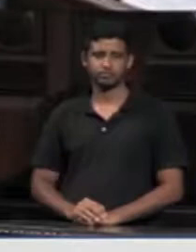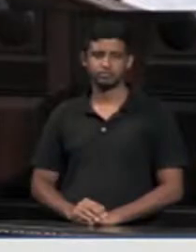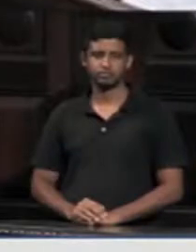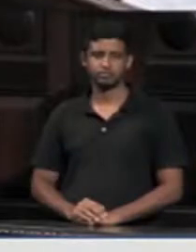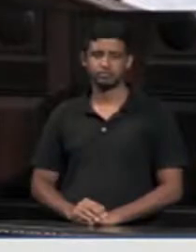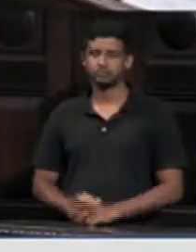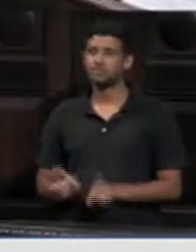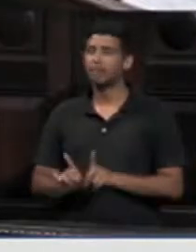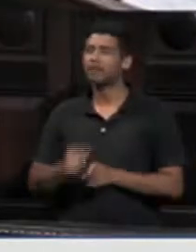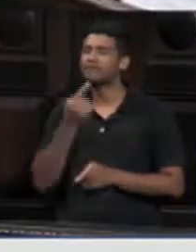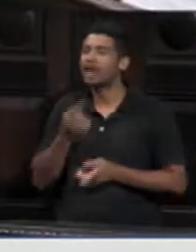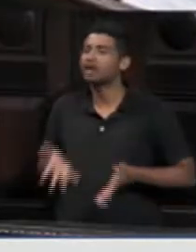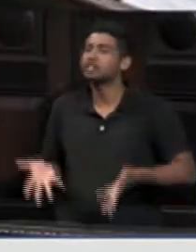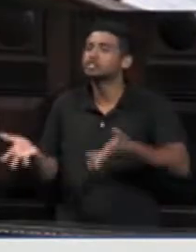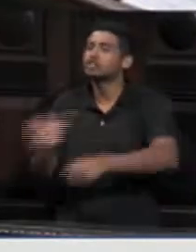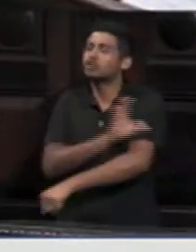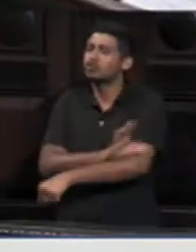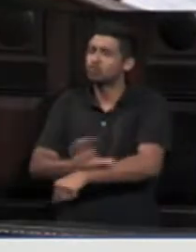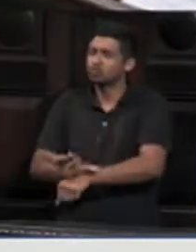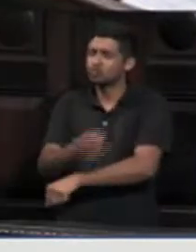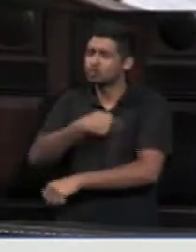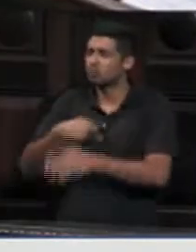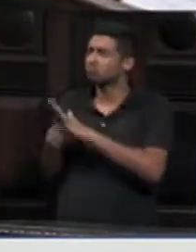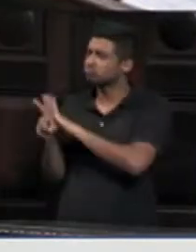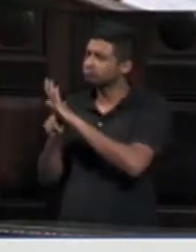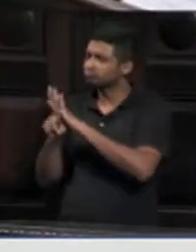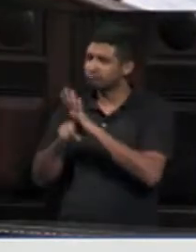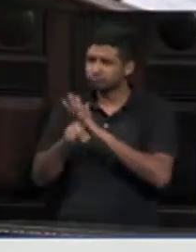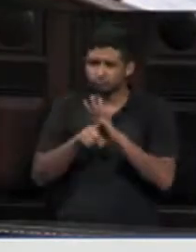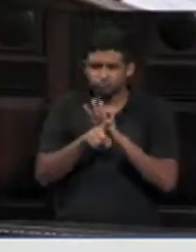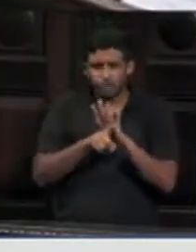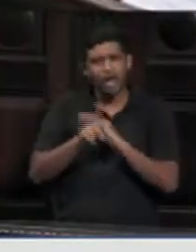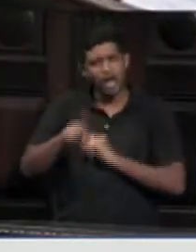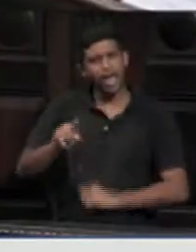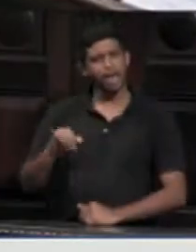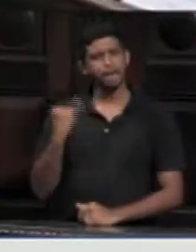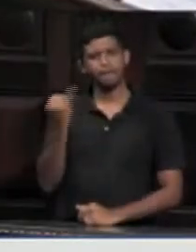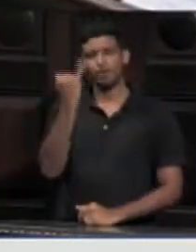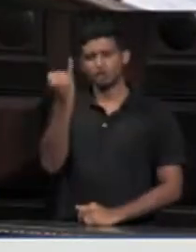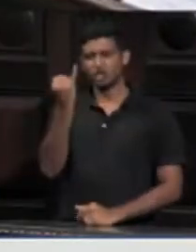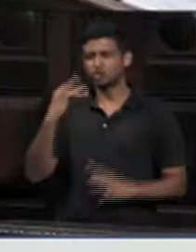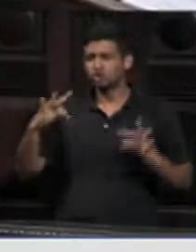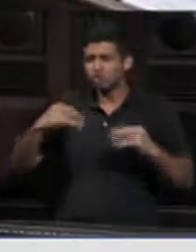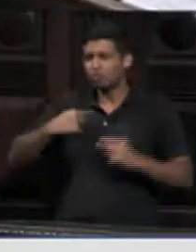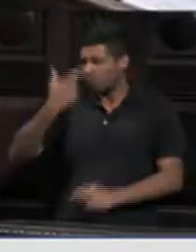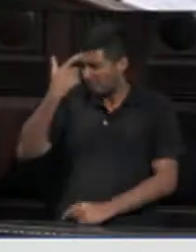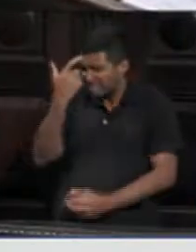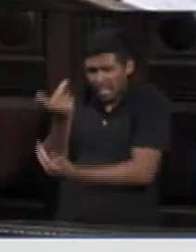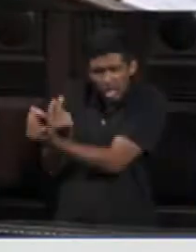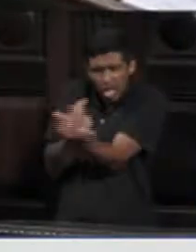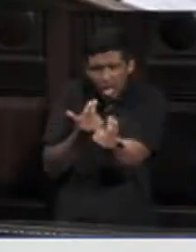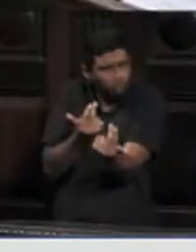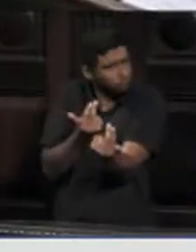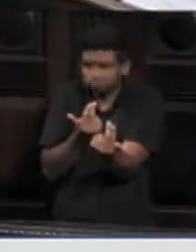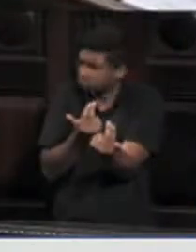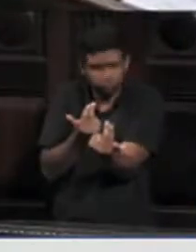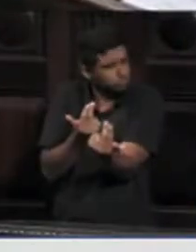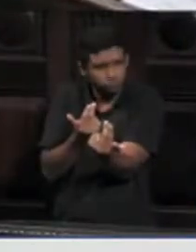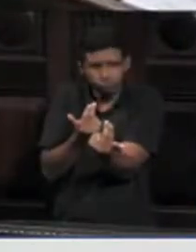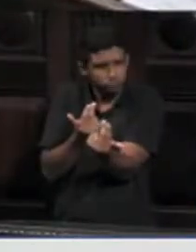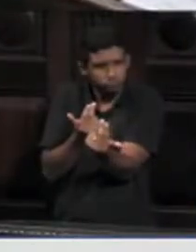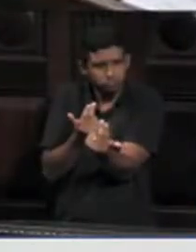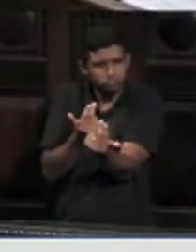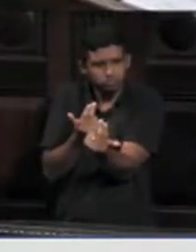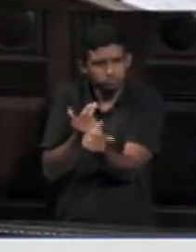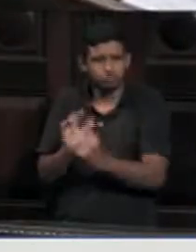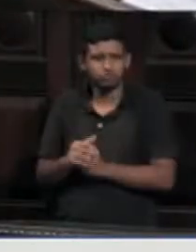à cultura, nós estamos verificando que é importante não generalizar. Mas agora a